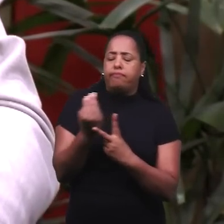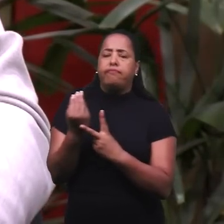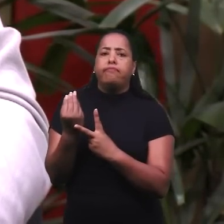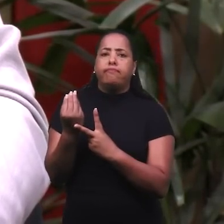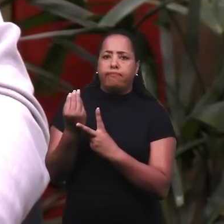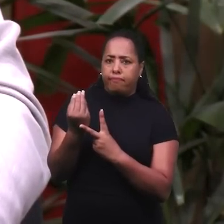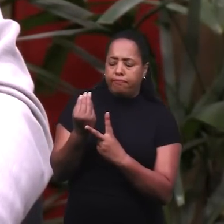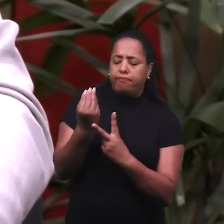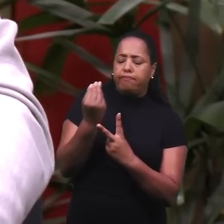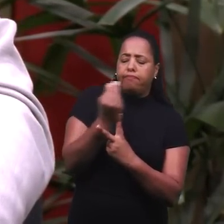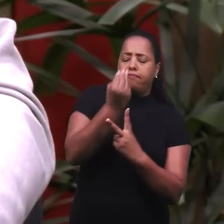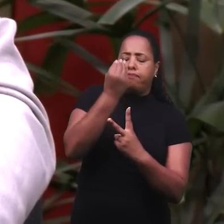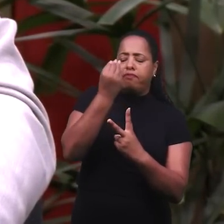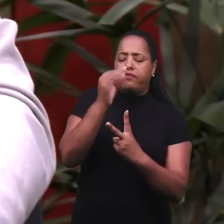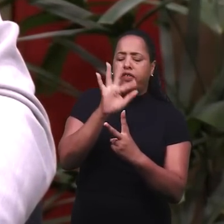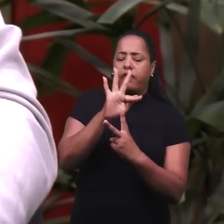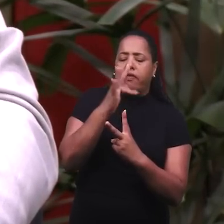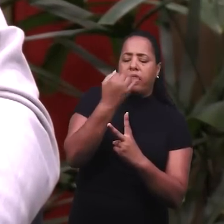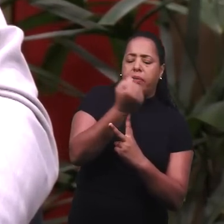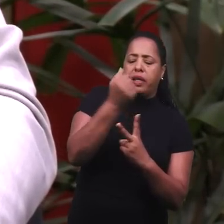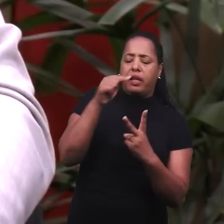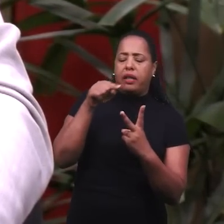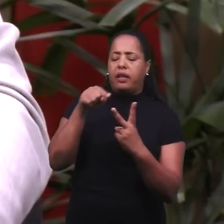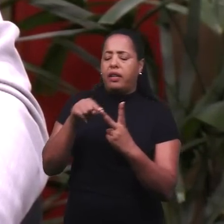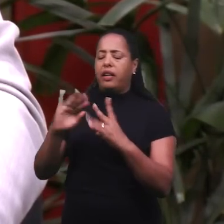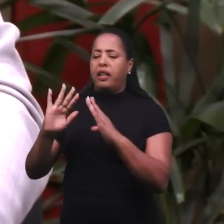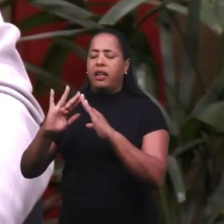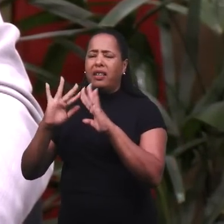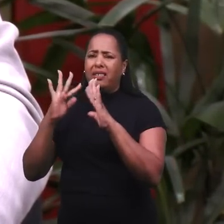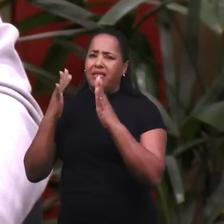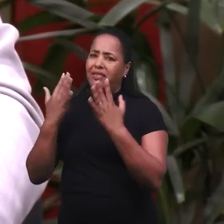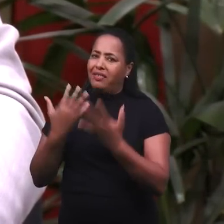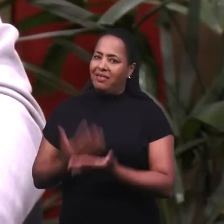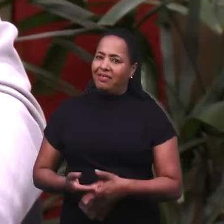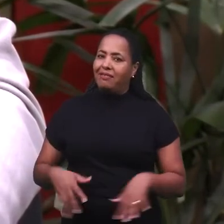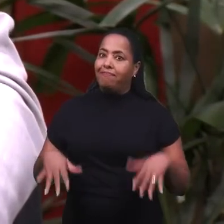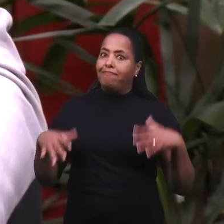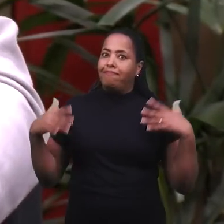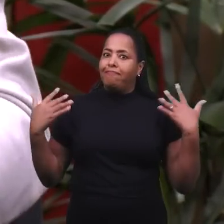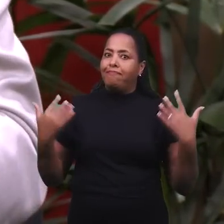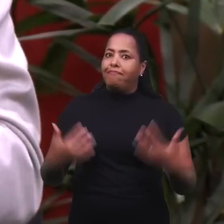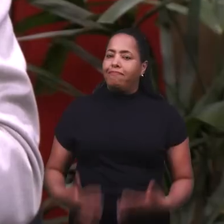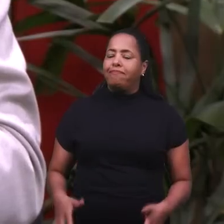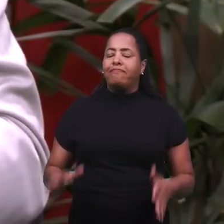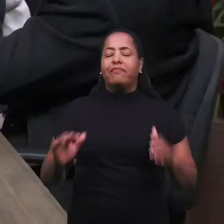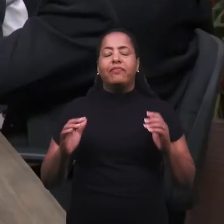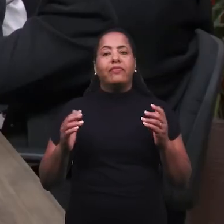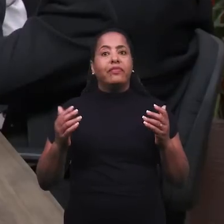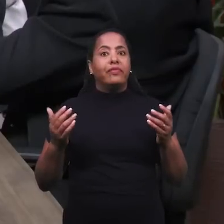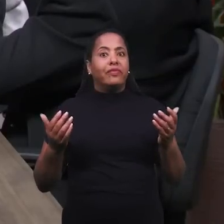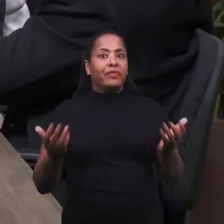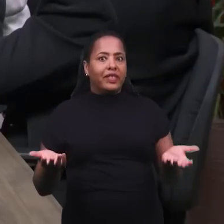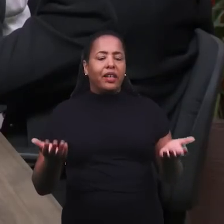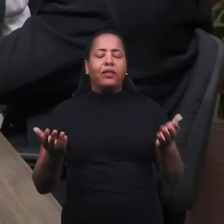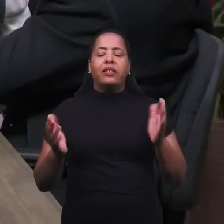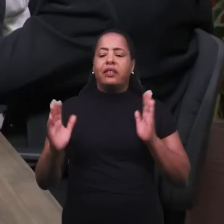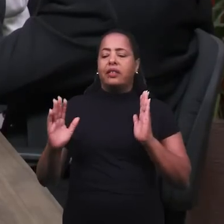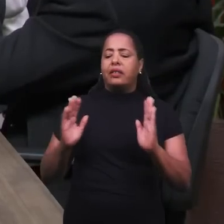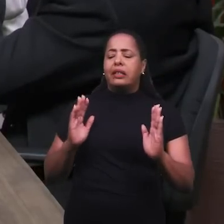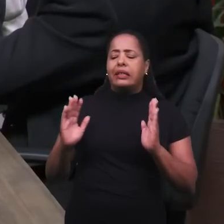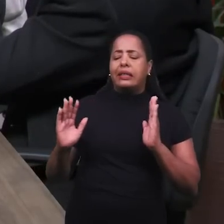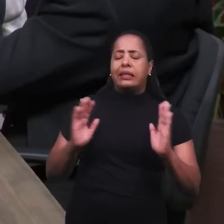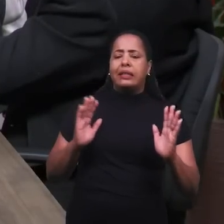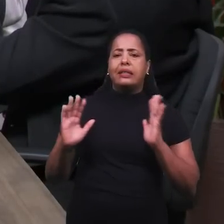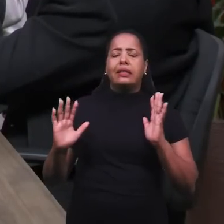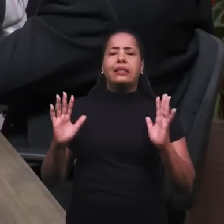dividida com a escola. E aí a gente chega onde a gente quer, né, aqui. Nesse momento, como